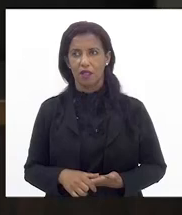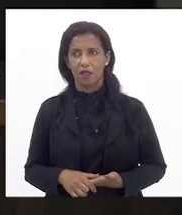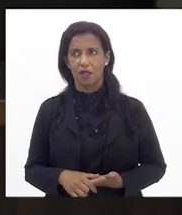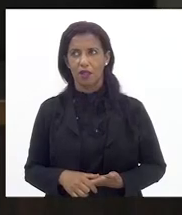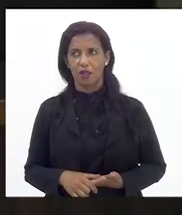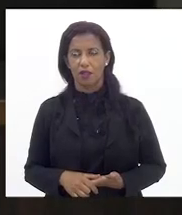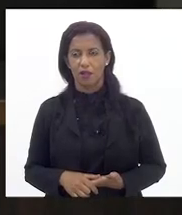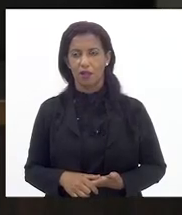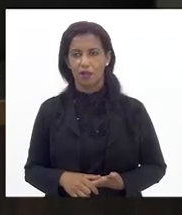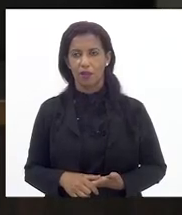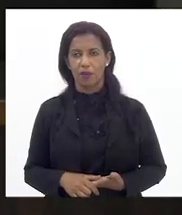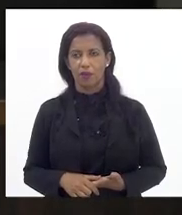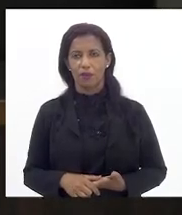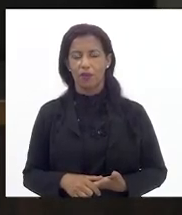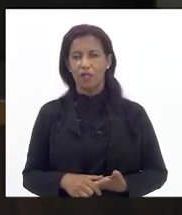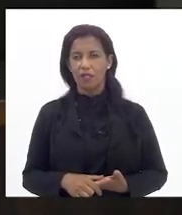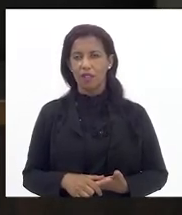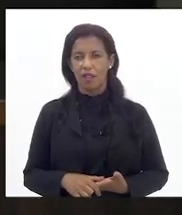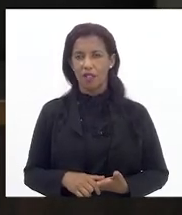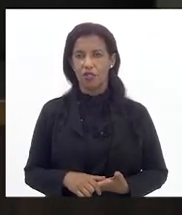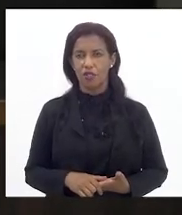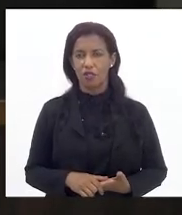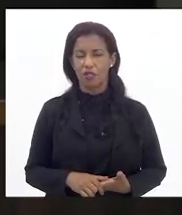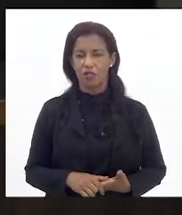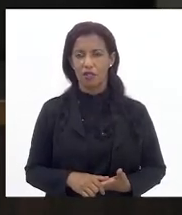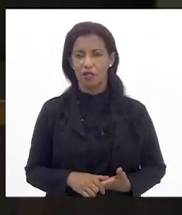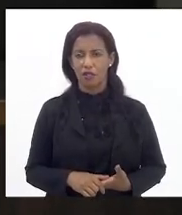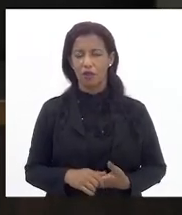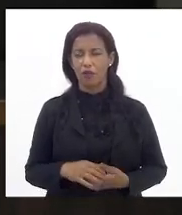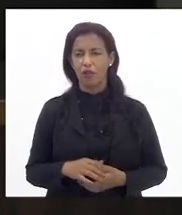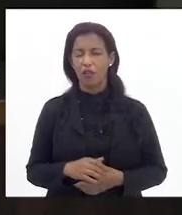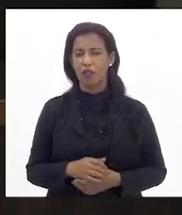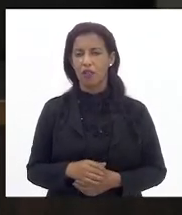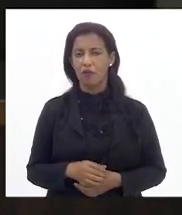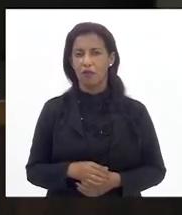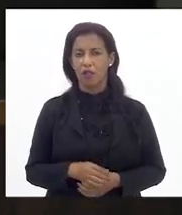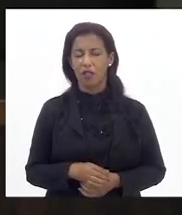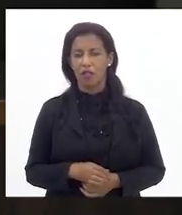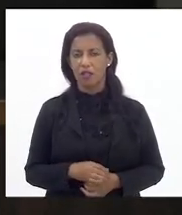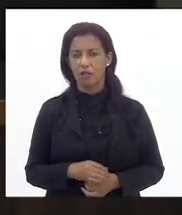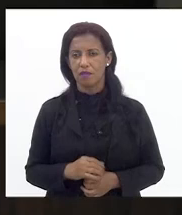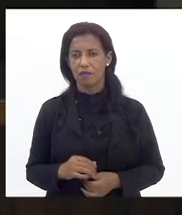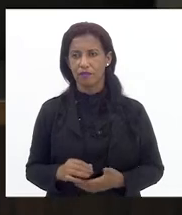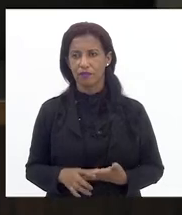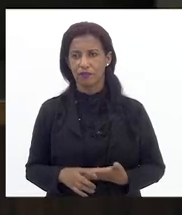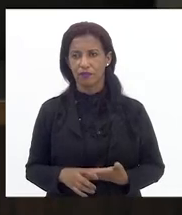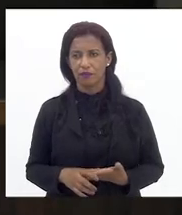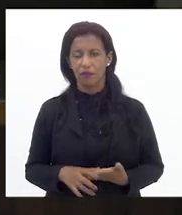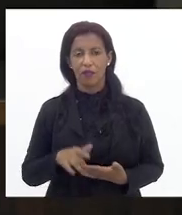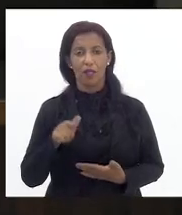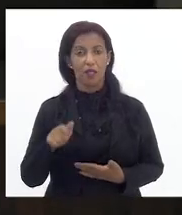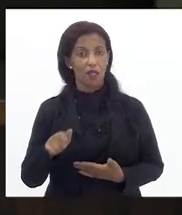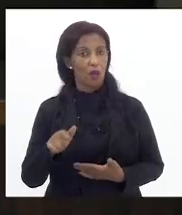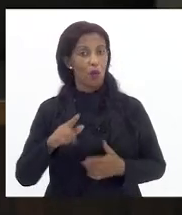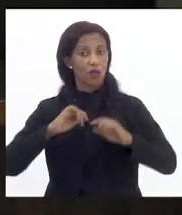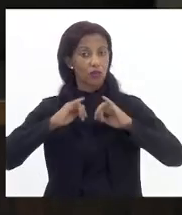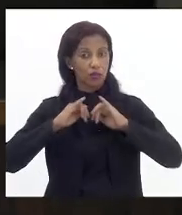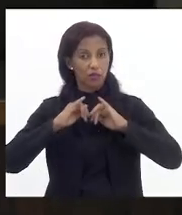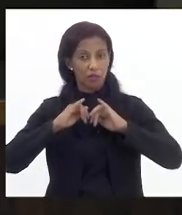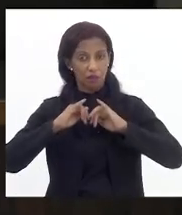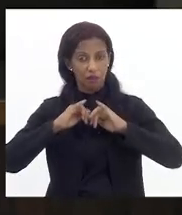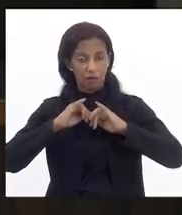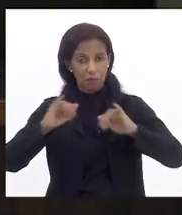buscar os debates a fazer mas causa não não é isso que prega